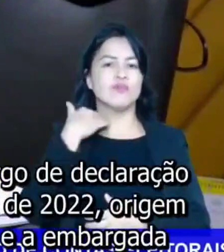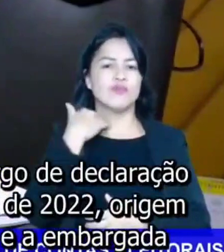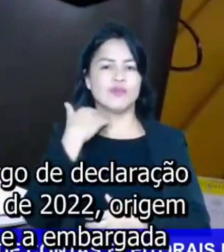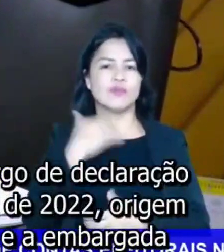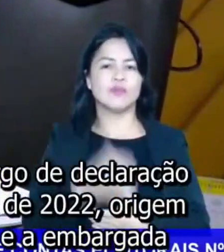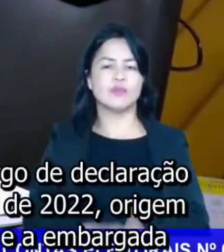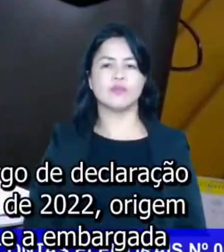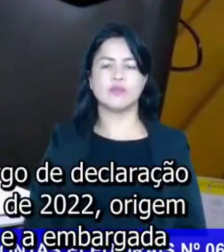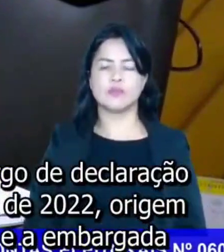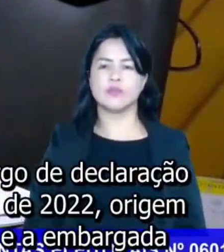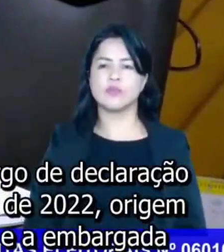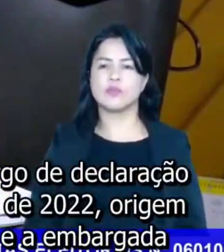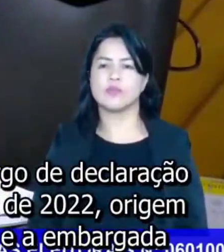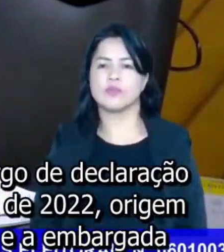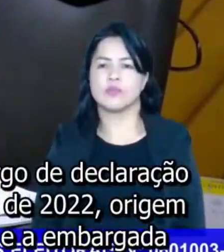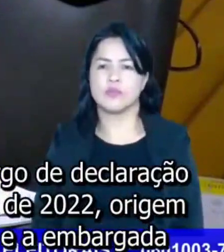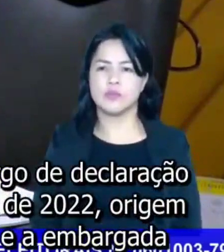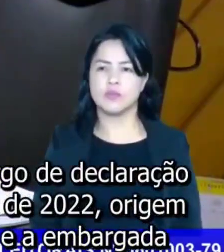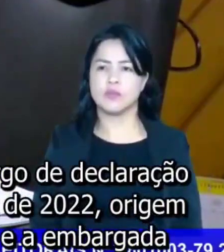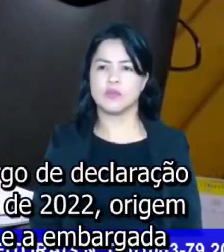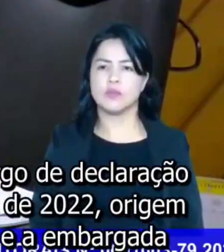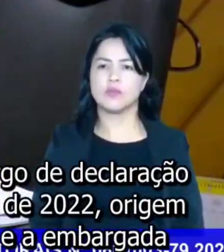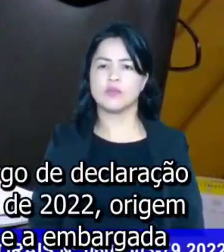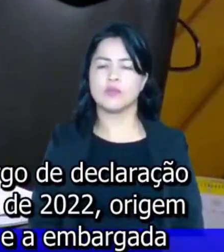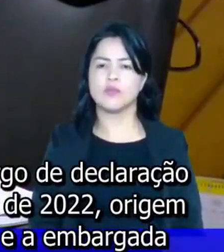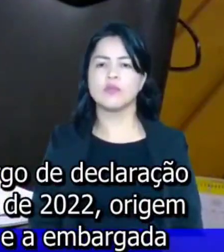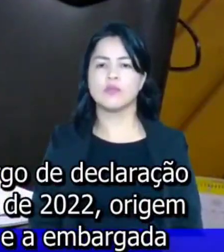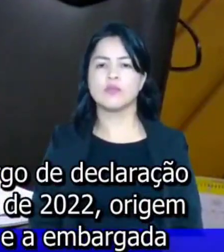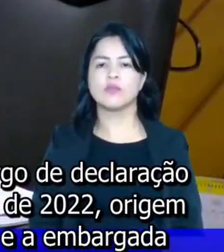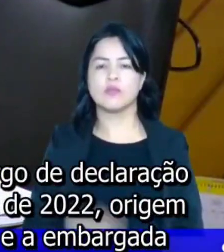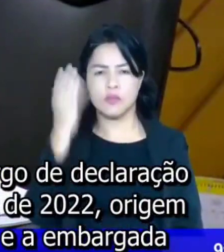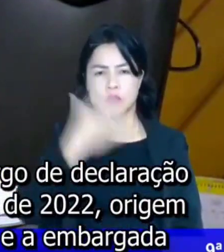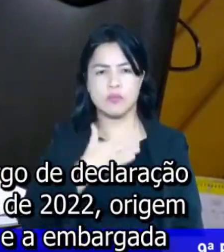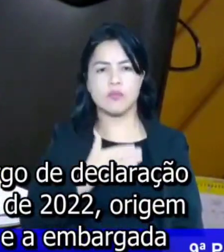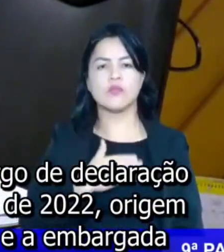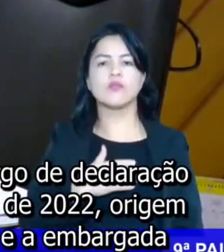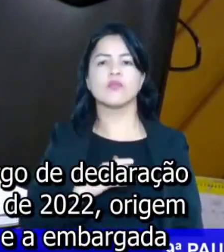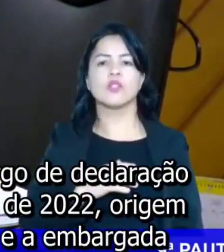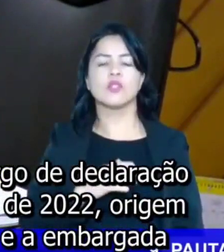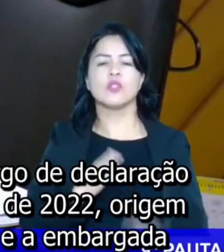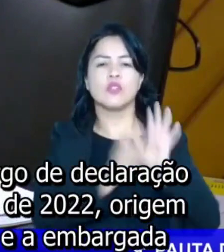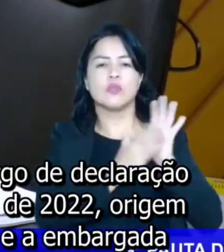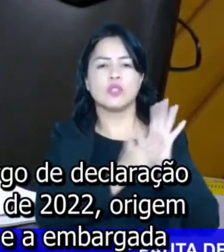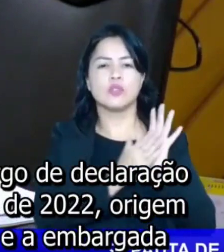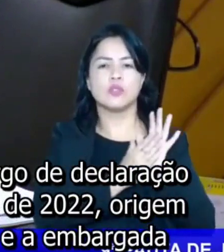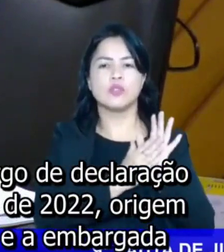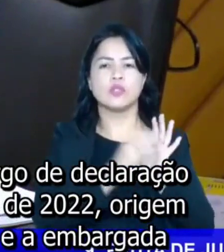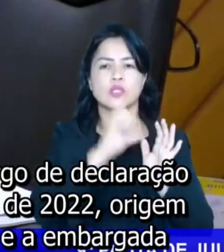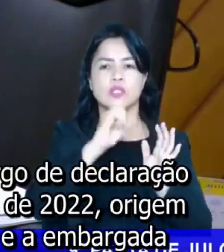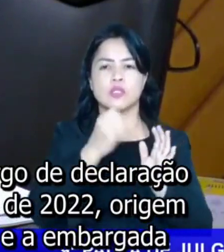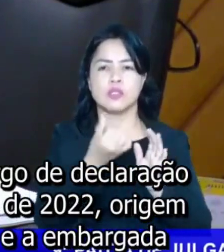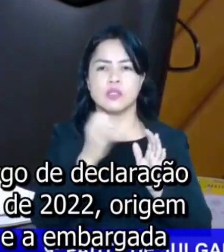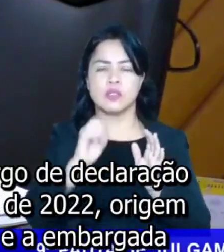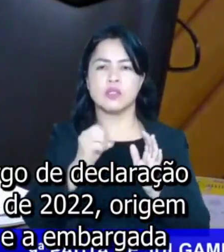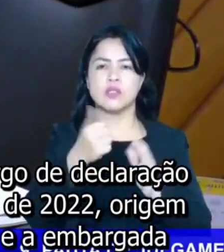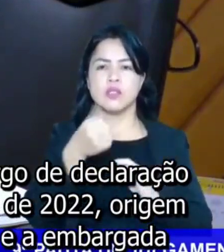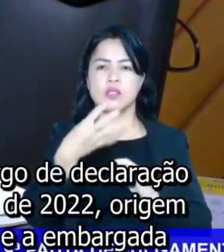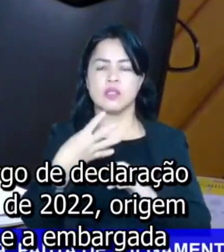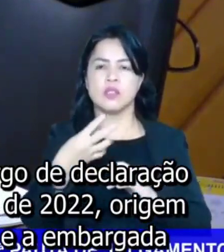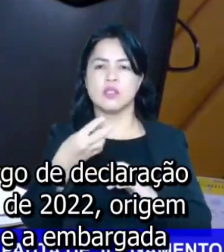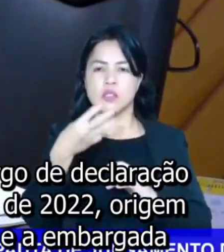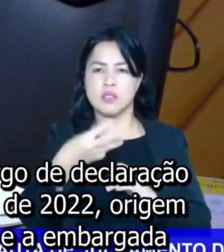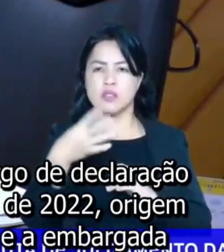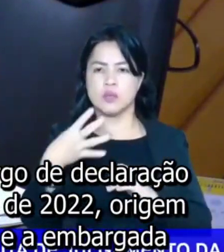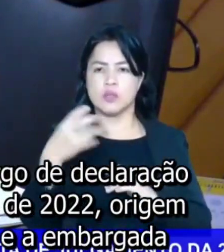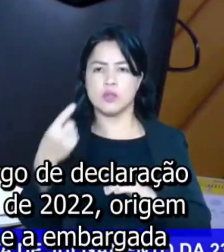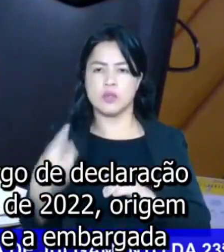item 9, desembargador Carmo, é o embargo de declaração na prestação de contas eleitorais no processo 060-1342 de 2022,